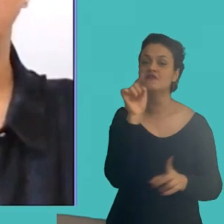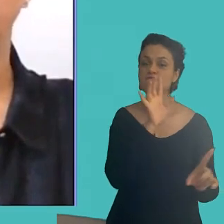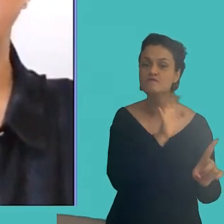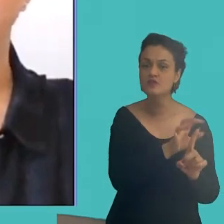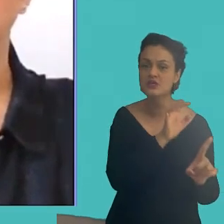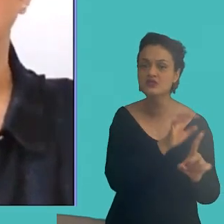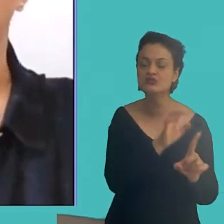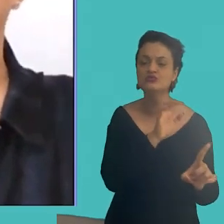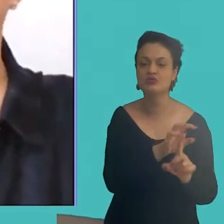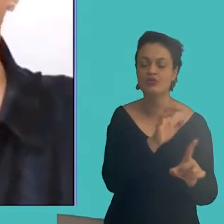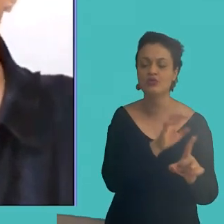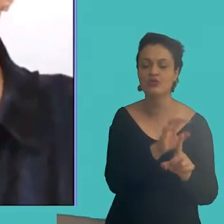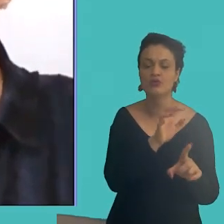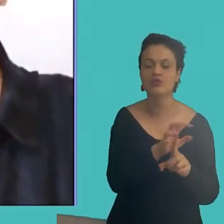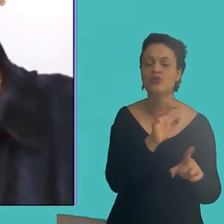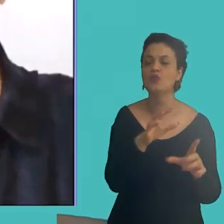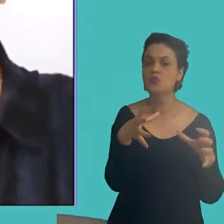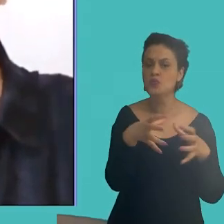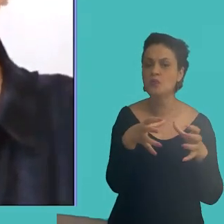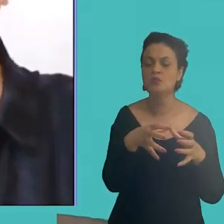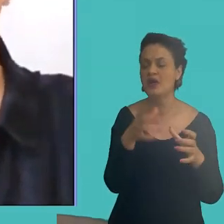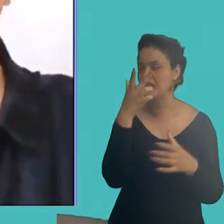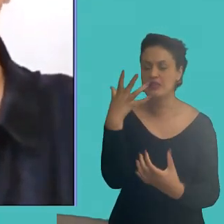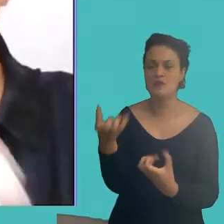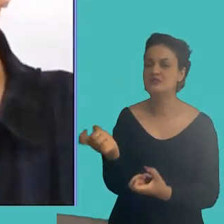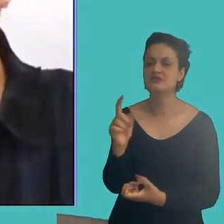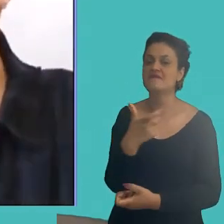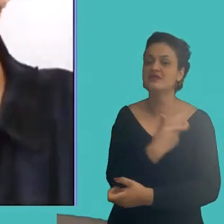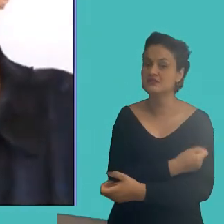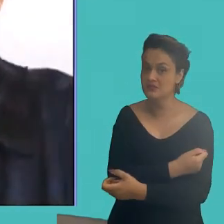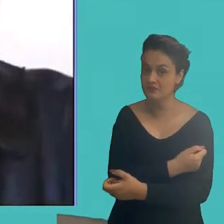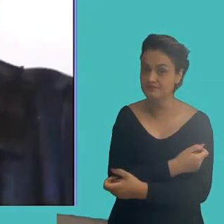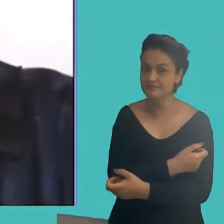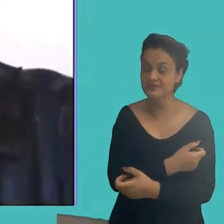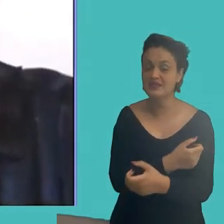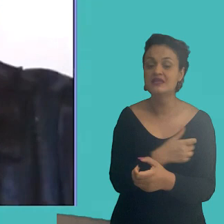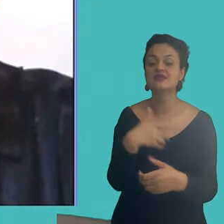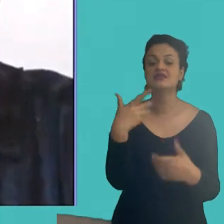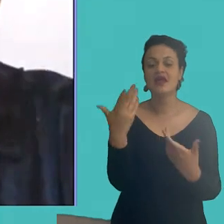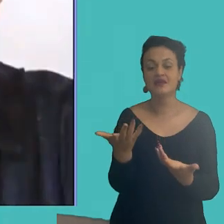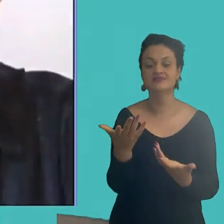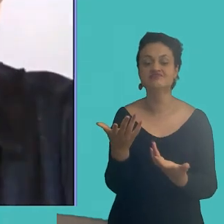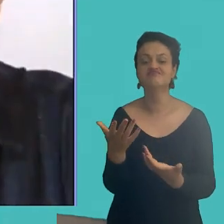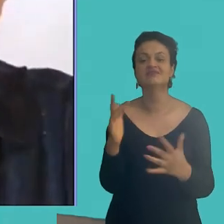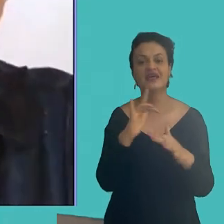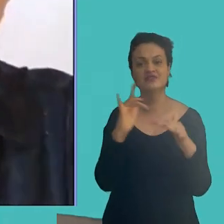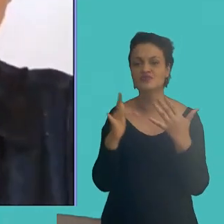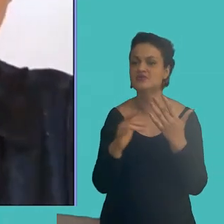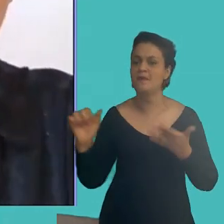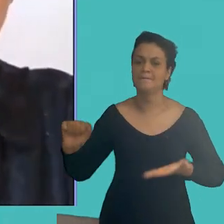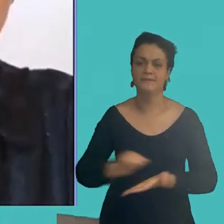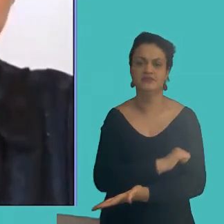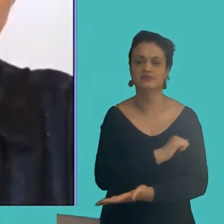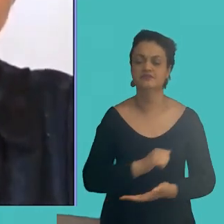comunidade anti-vacina. Ele acabou até mesmo por ser retirado das redes sociais.